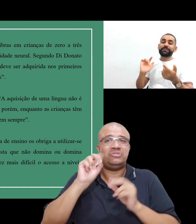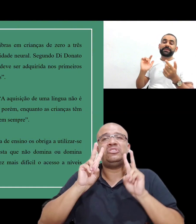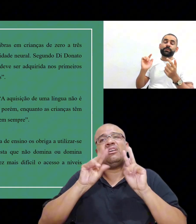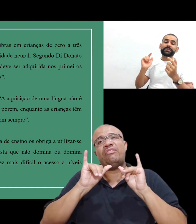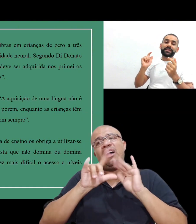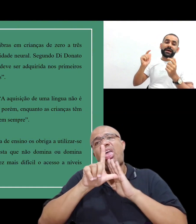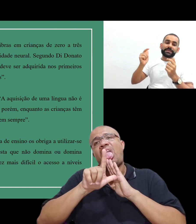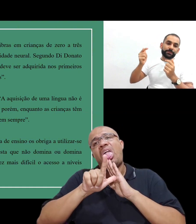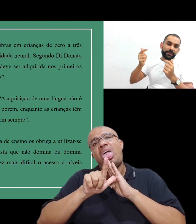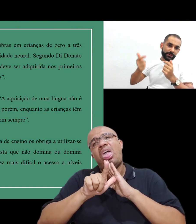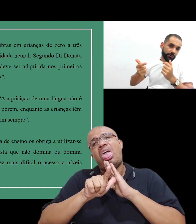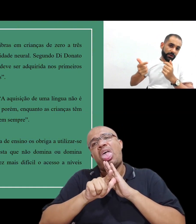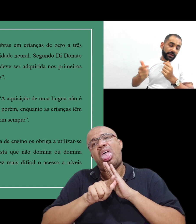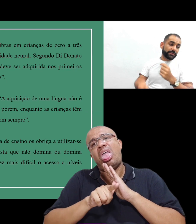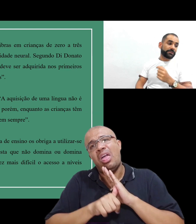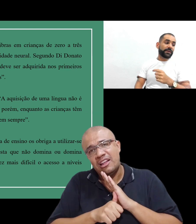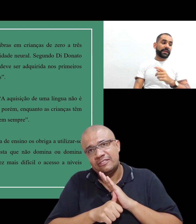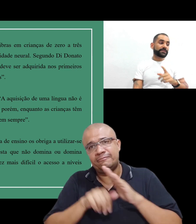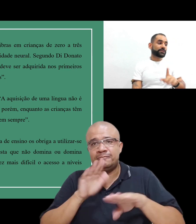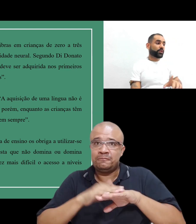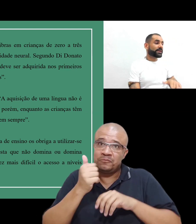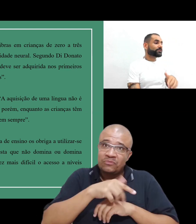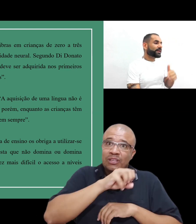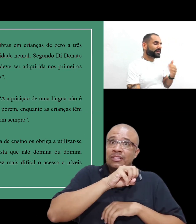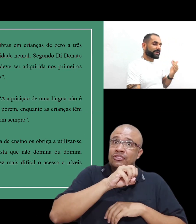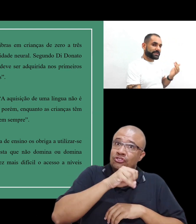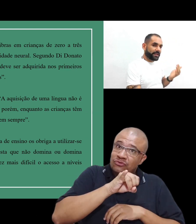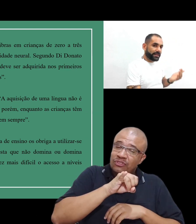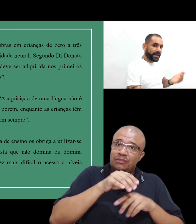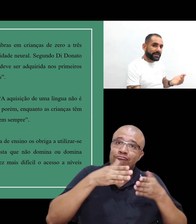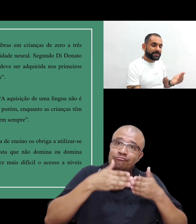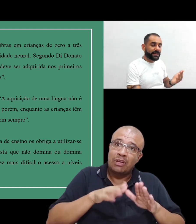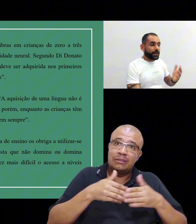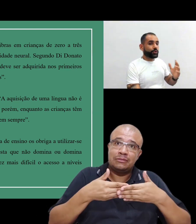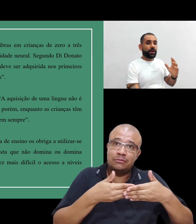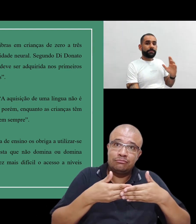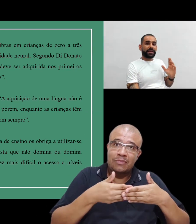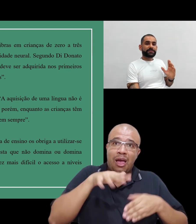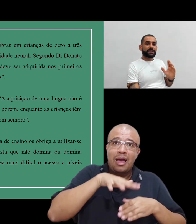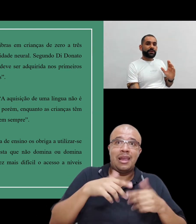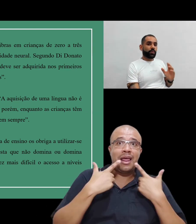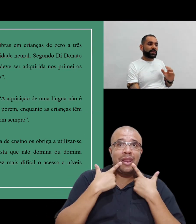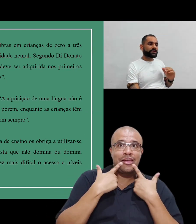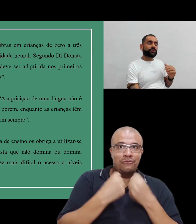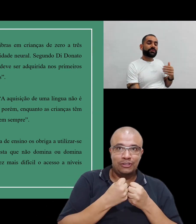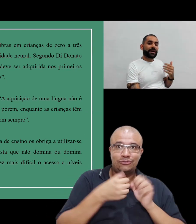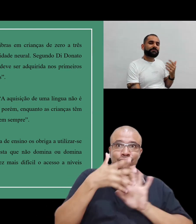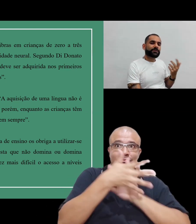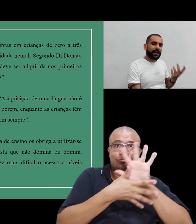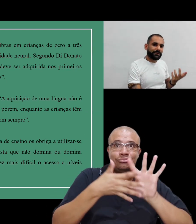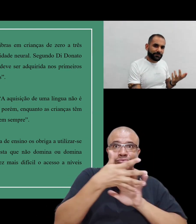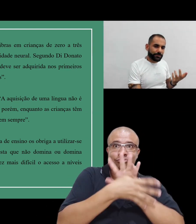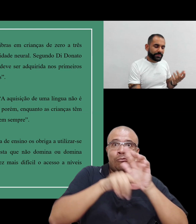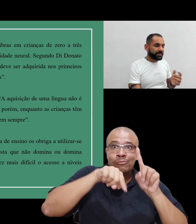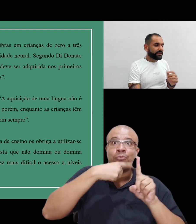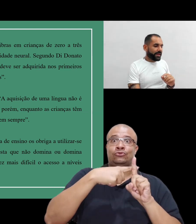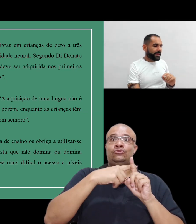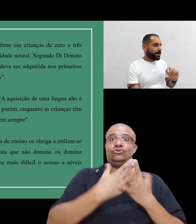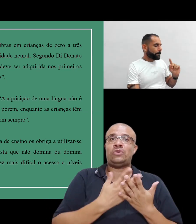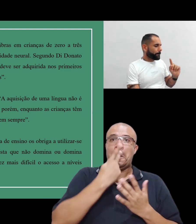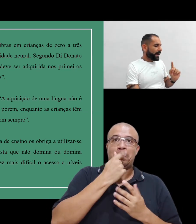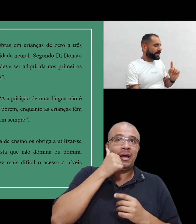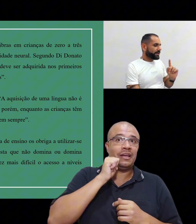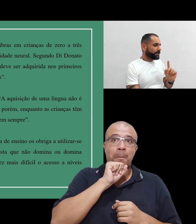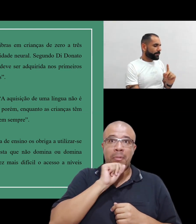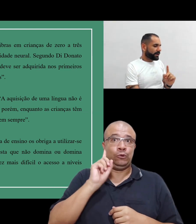só que ela vai ter um atraso maior. Diferente de quando a criança ela nasce no ambiente linguístico favorável, que